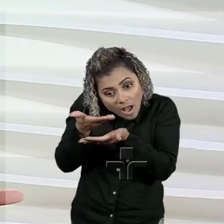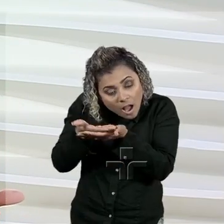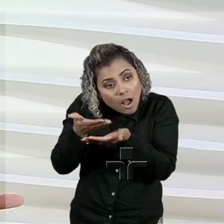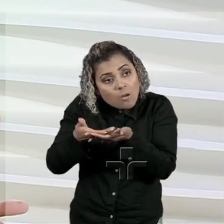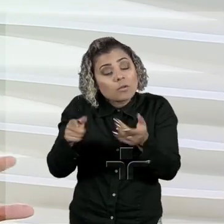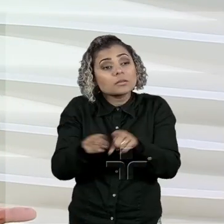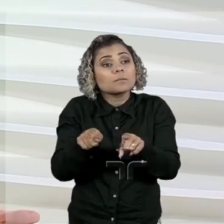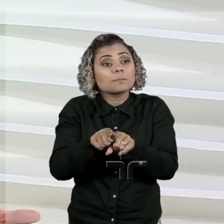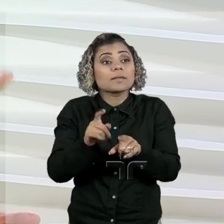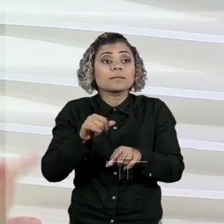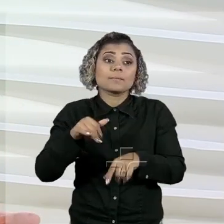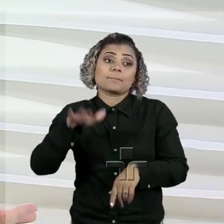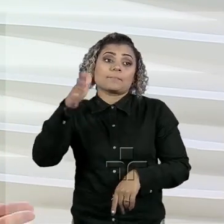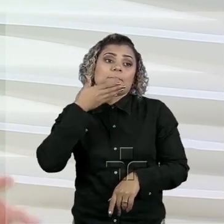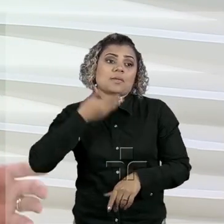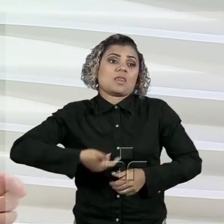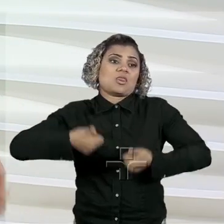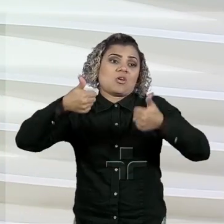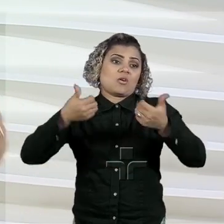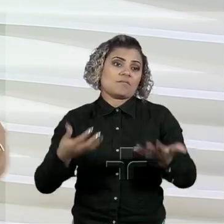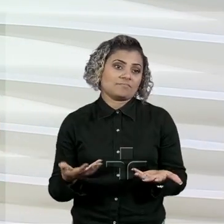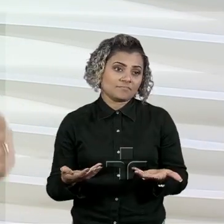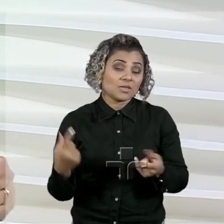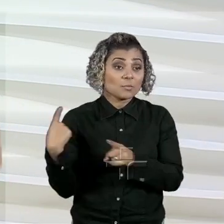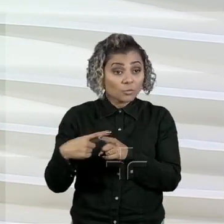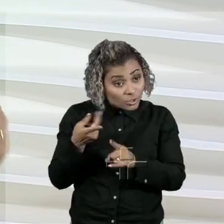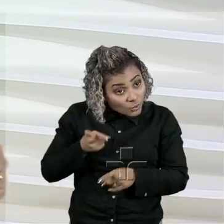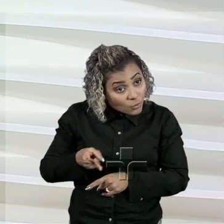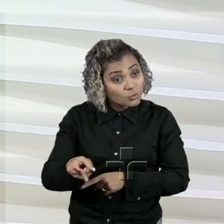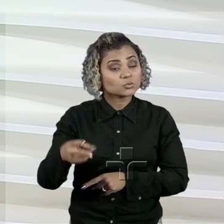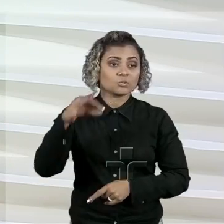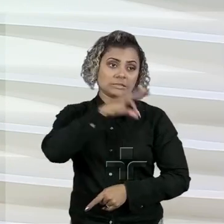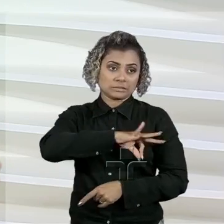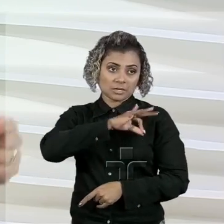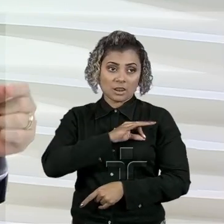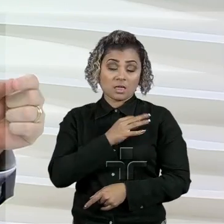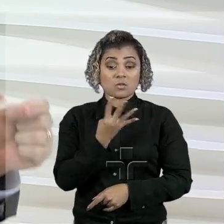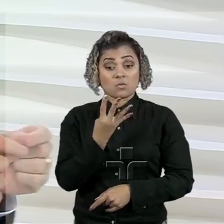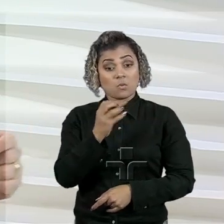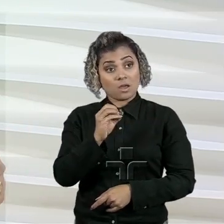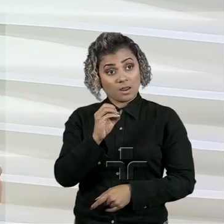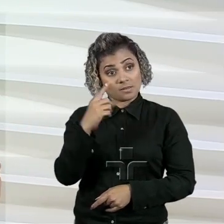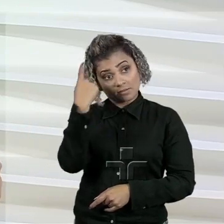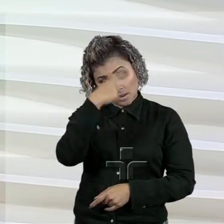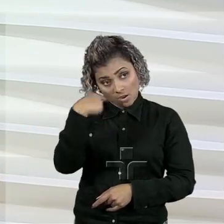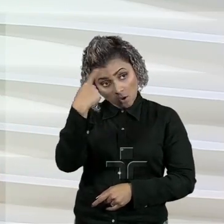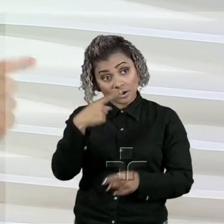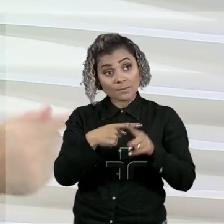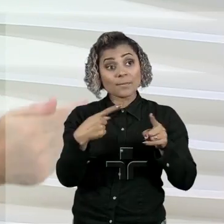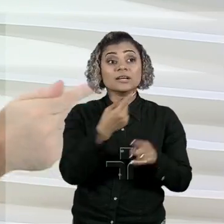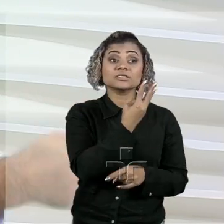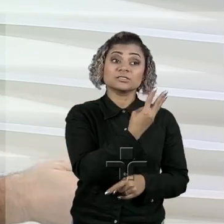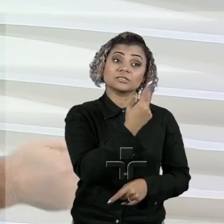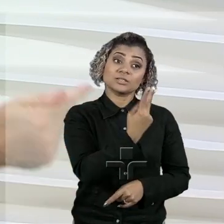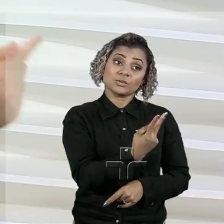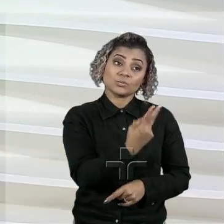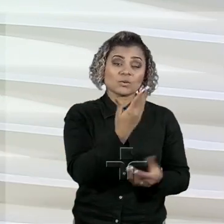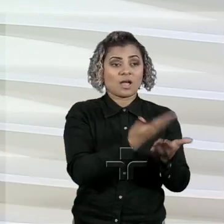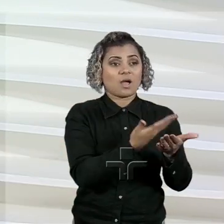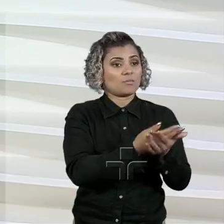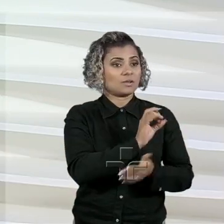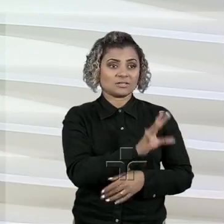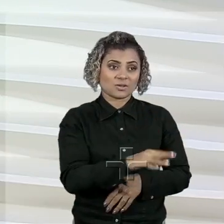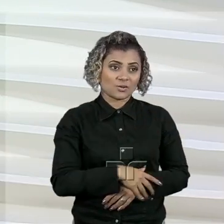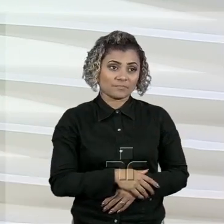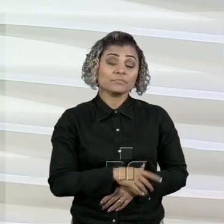será mais valiosa. Por quê? Porque ele continuará recebendo 40 horas por 32 aulas, mesmo que as 32